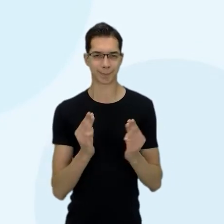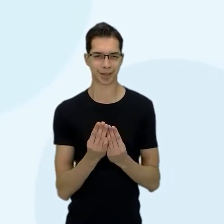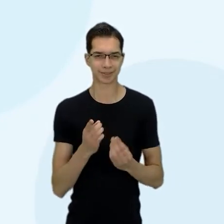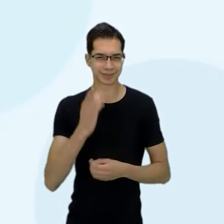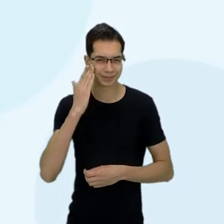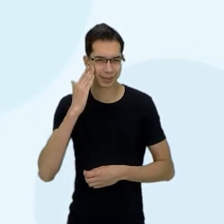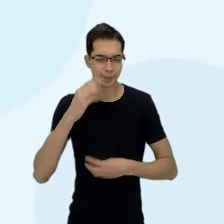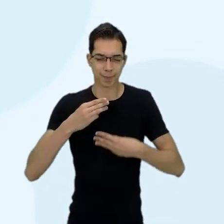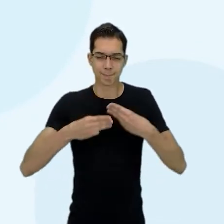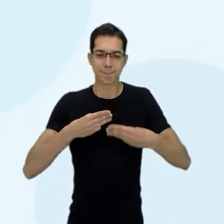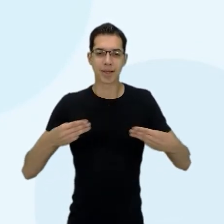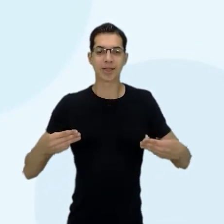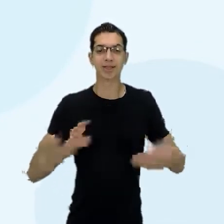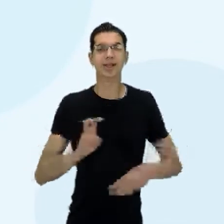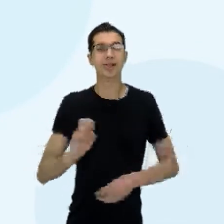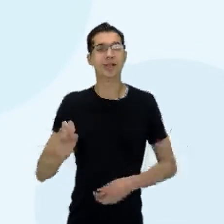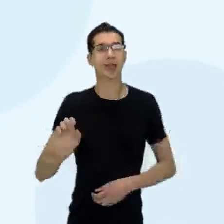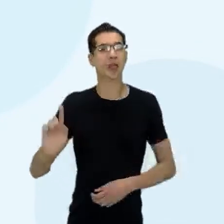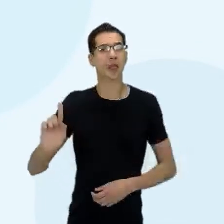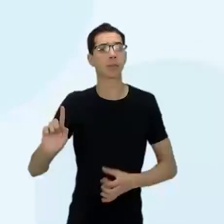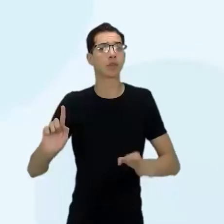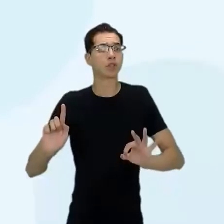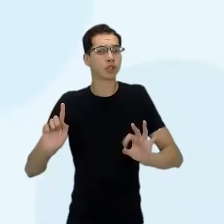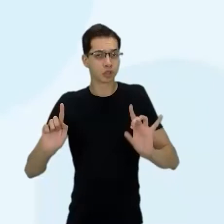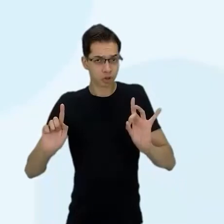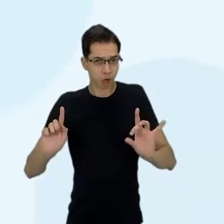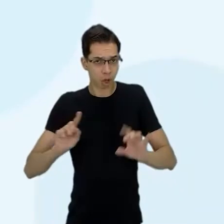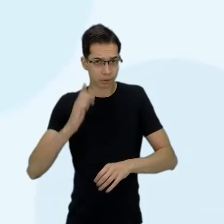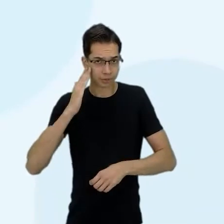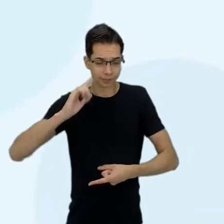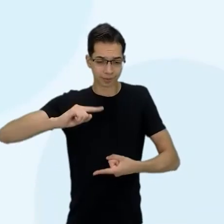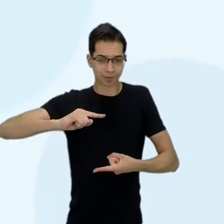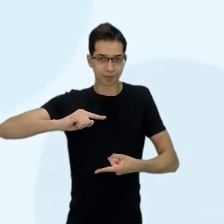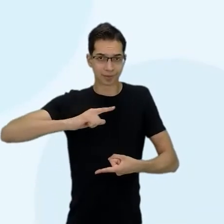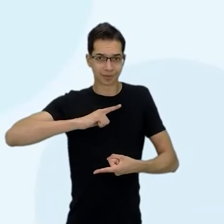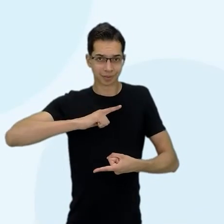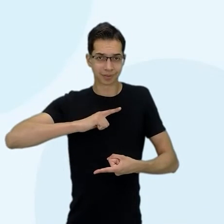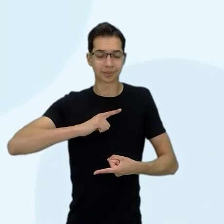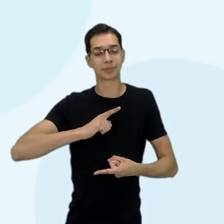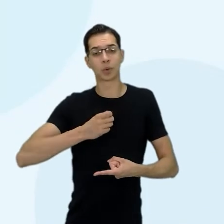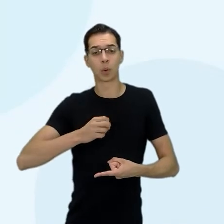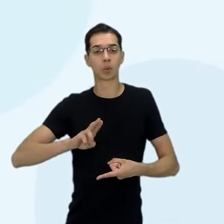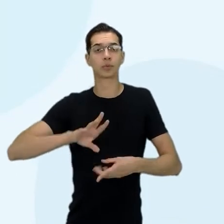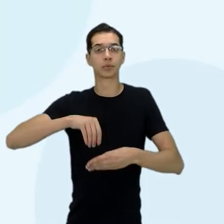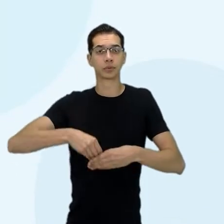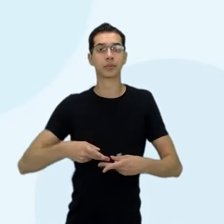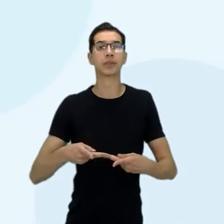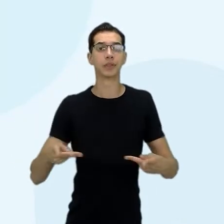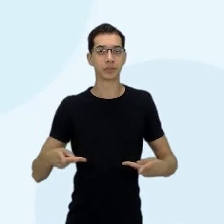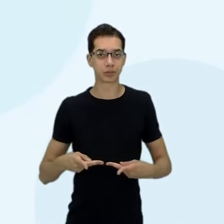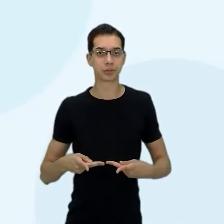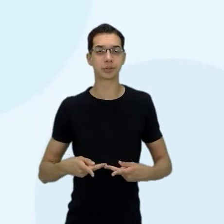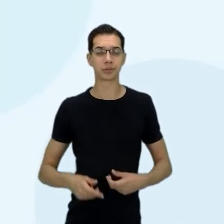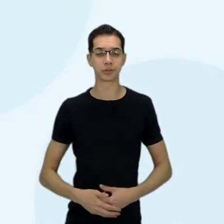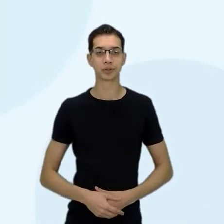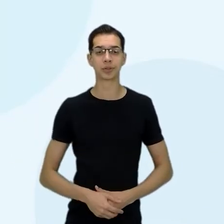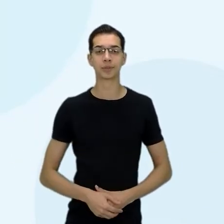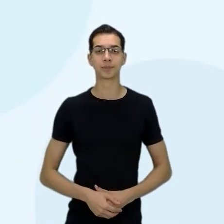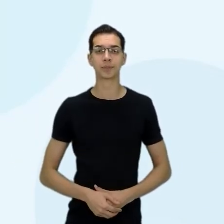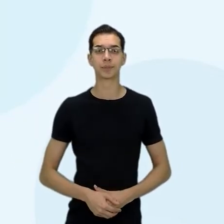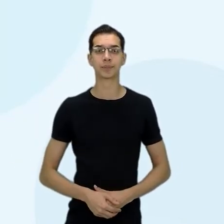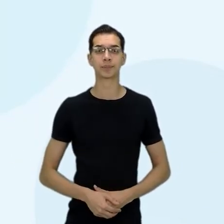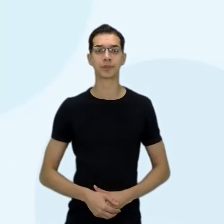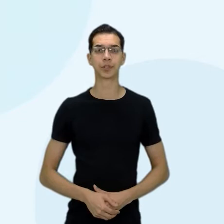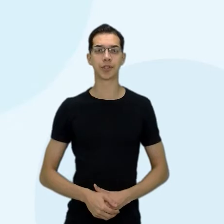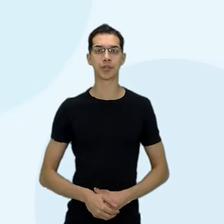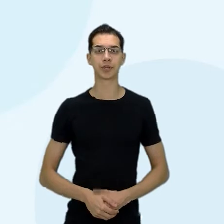é de 500 gramas, que tem 500 gramas de macarrão ali. Tá bom? Dentro do prato. E a velocidade, hein? Bom, a velocidade, vamos com um